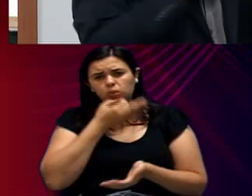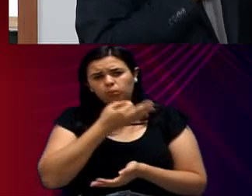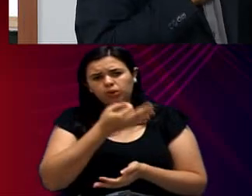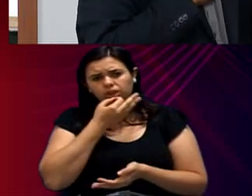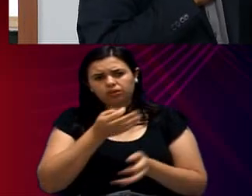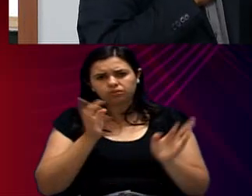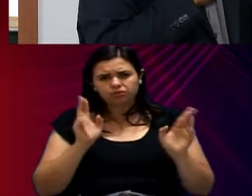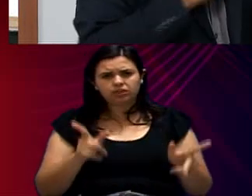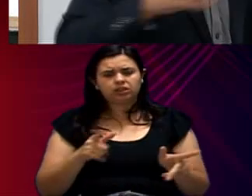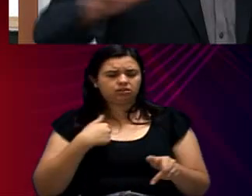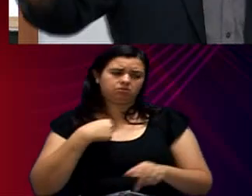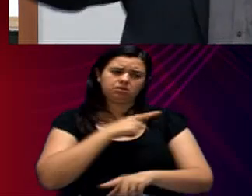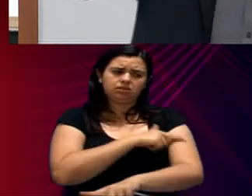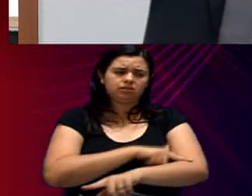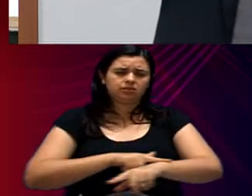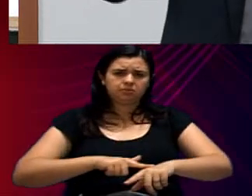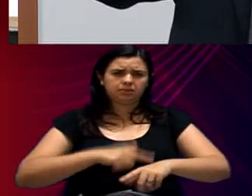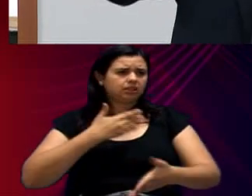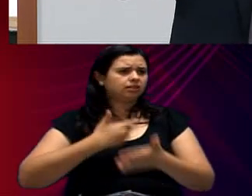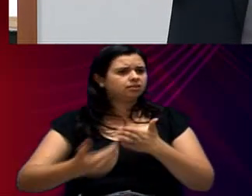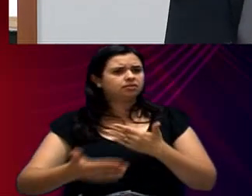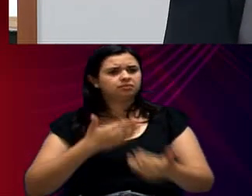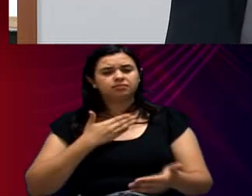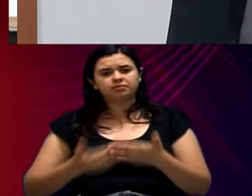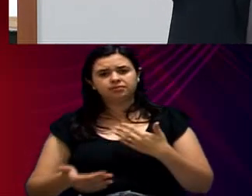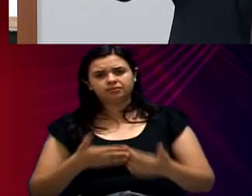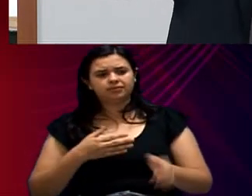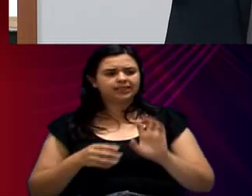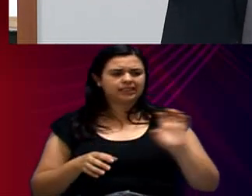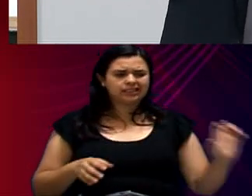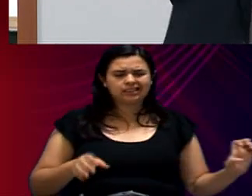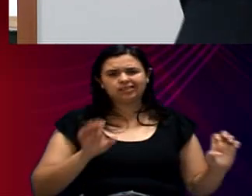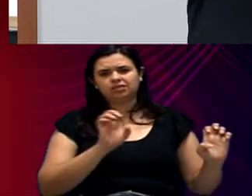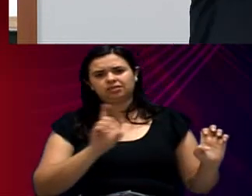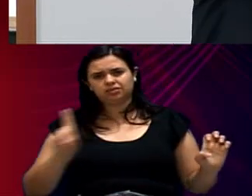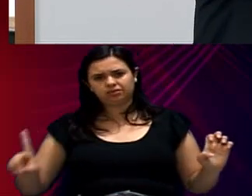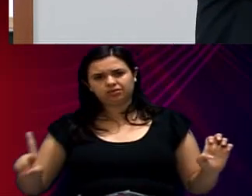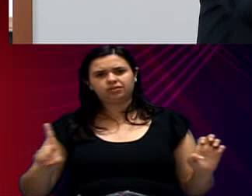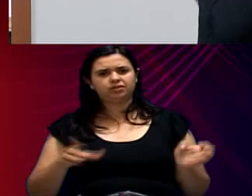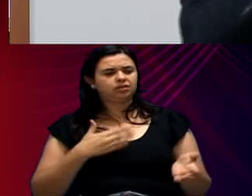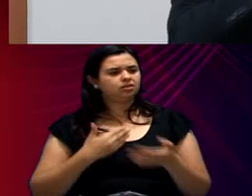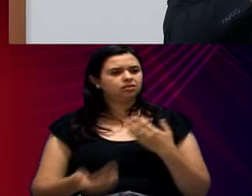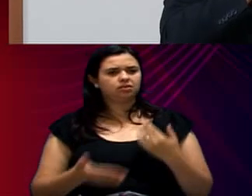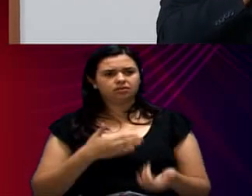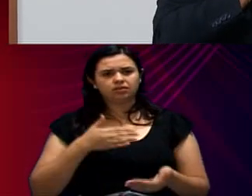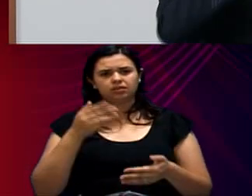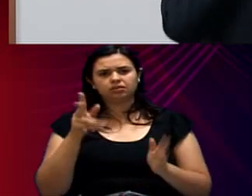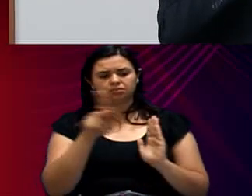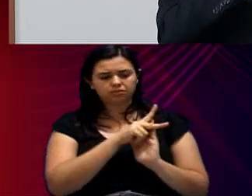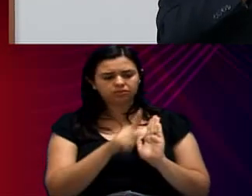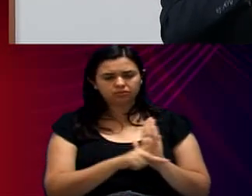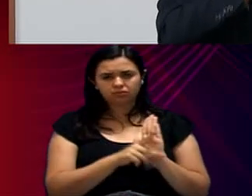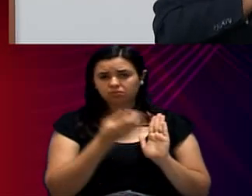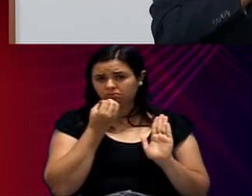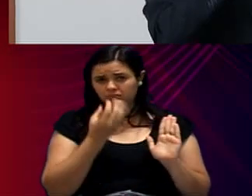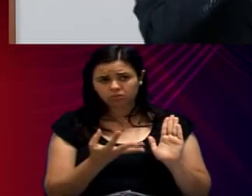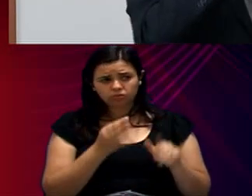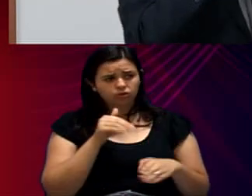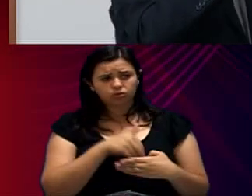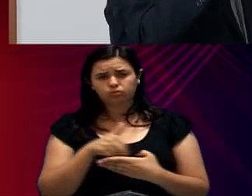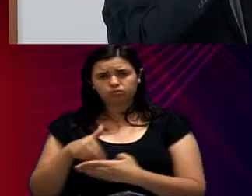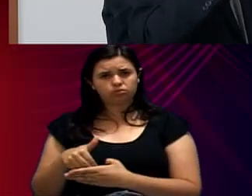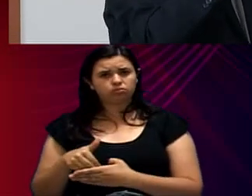Eu respeito. Independente de qualquer um, for esquerda, direita, se for projeto bom, voto, eu respeito. Estou aqui para